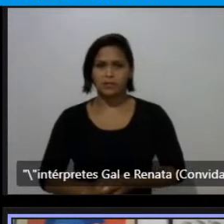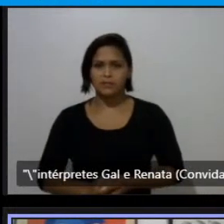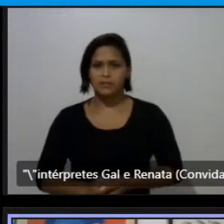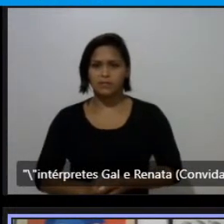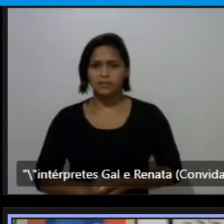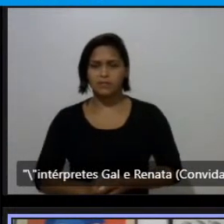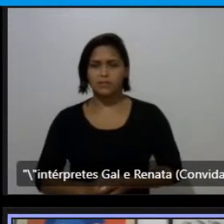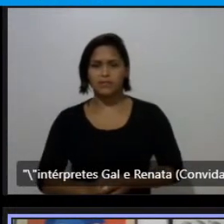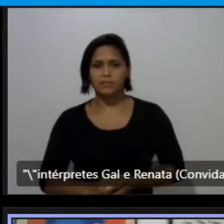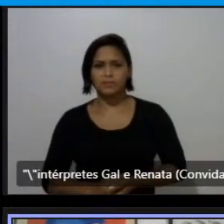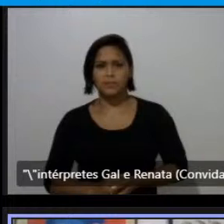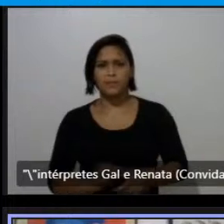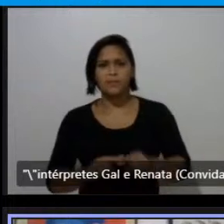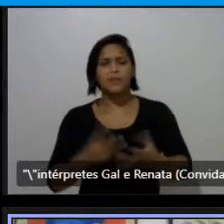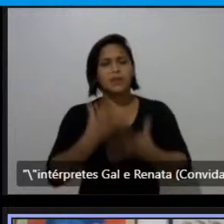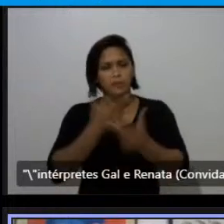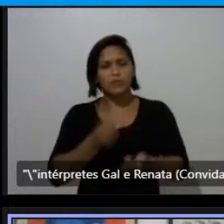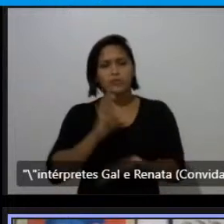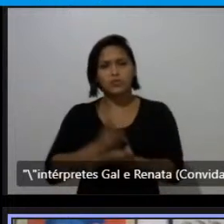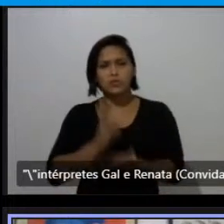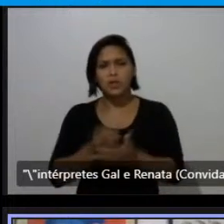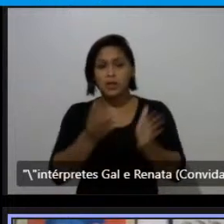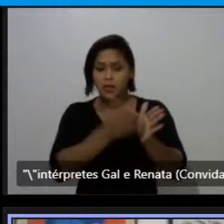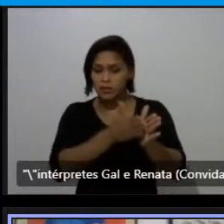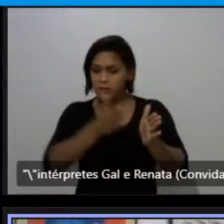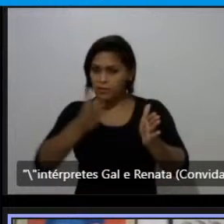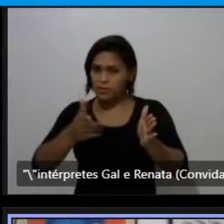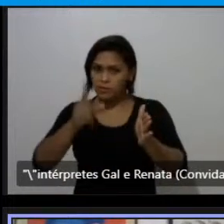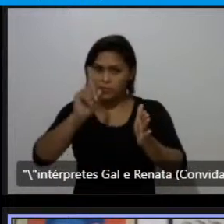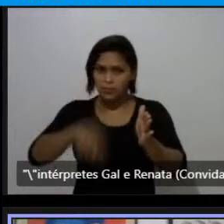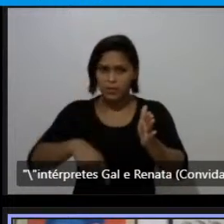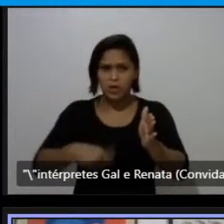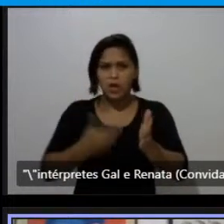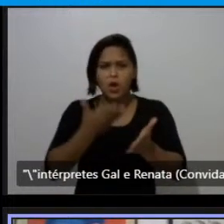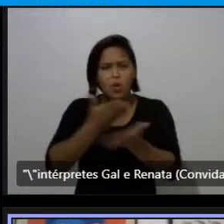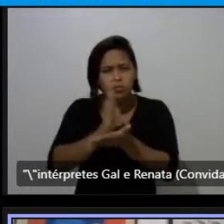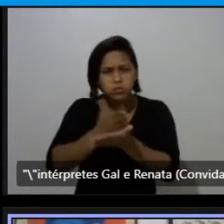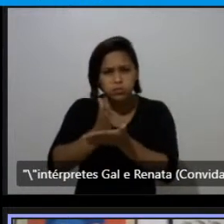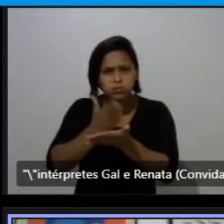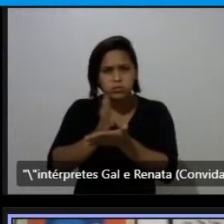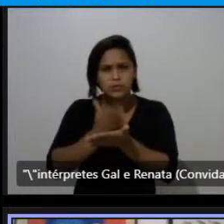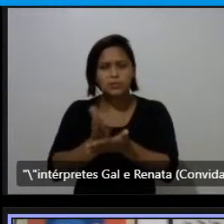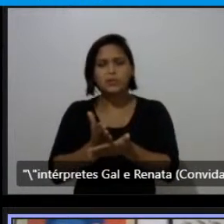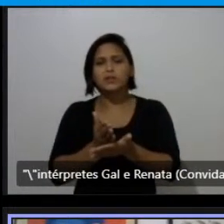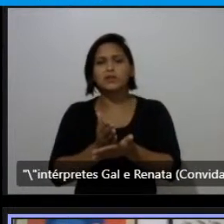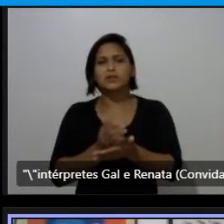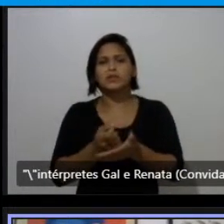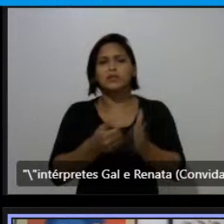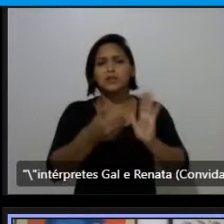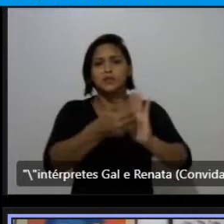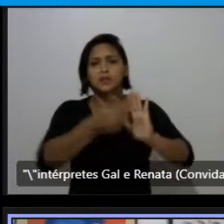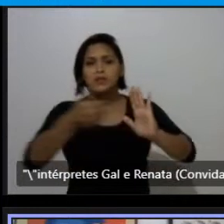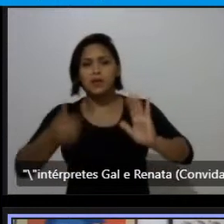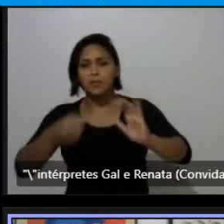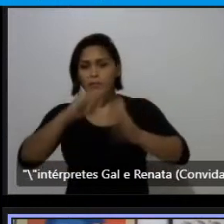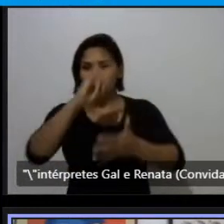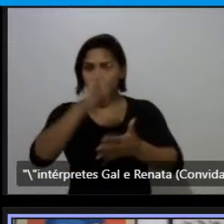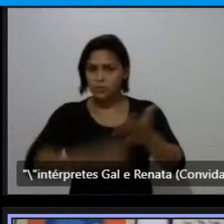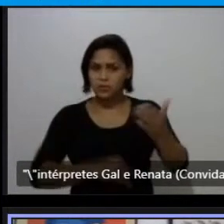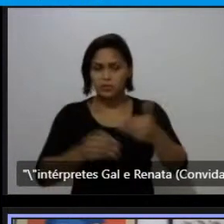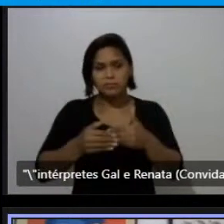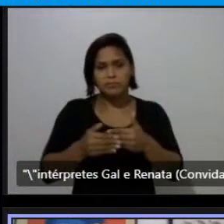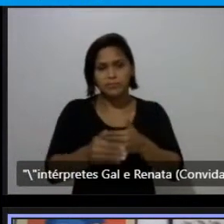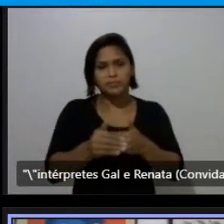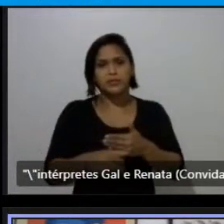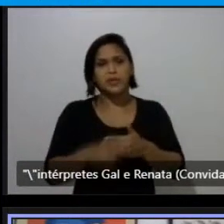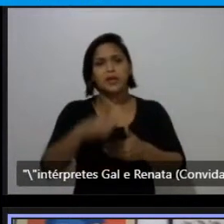horas são, mas vamos lá. Eu separei aqui só algumas coisas, né, que saíram um pouco desses processos, né? Então, a gente